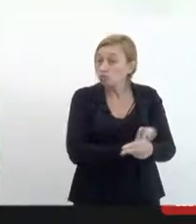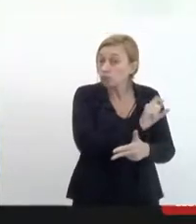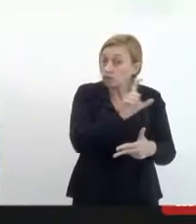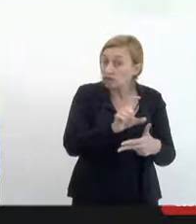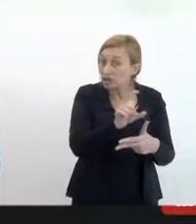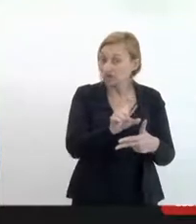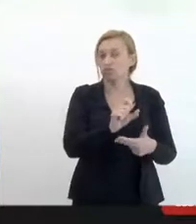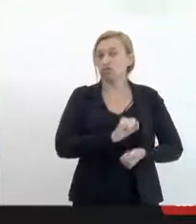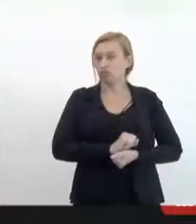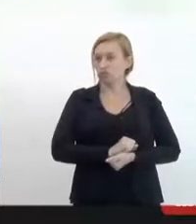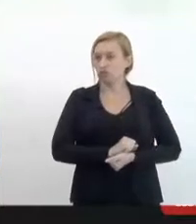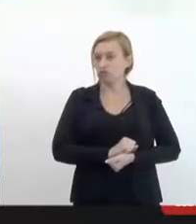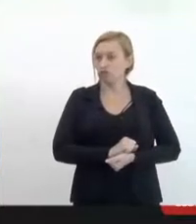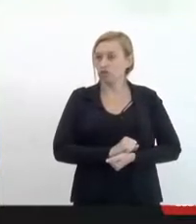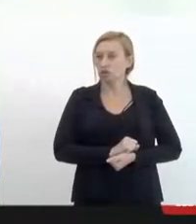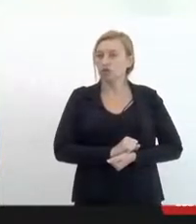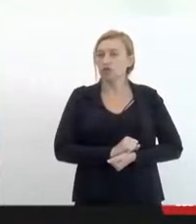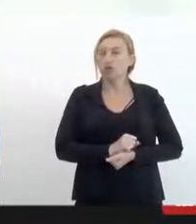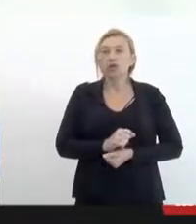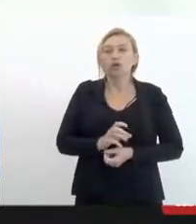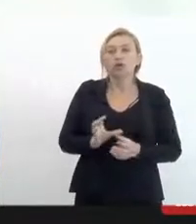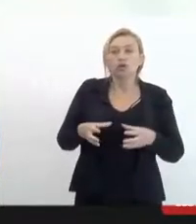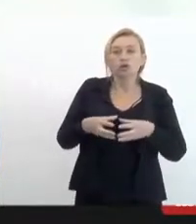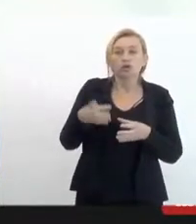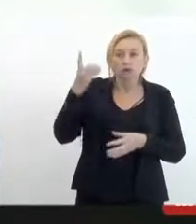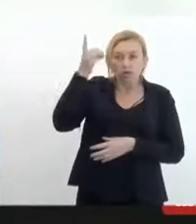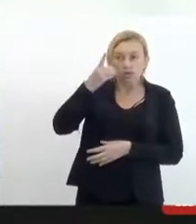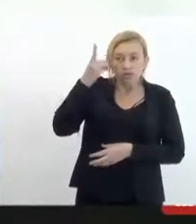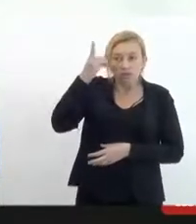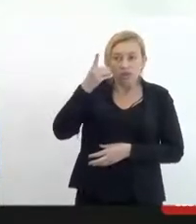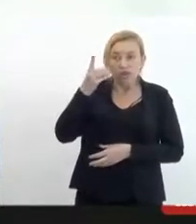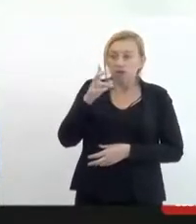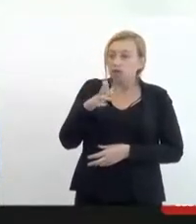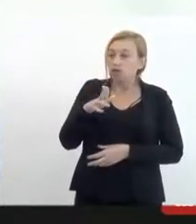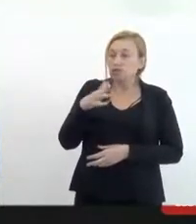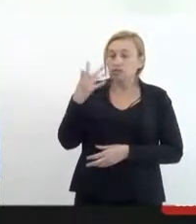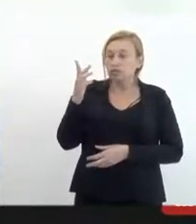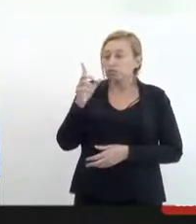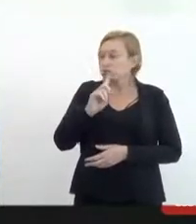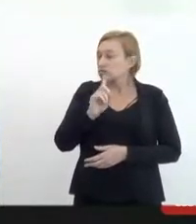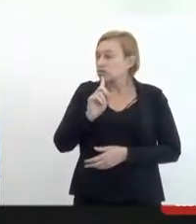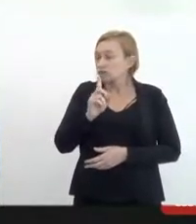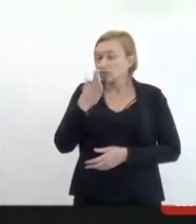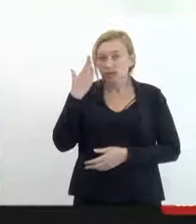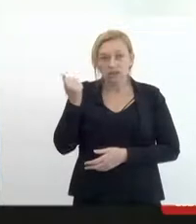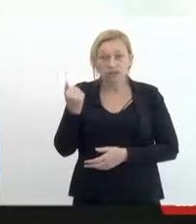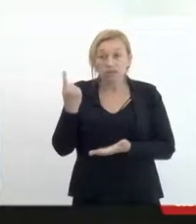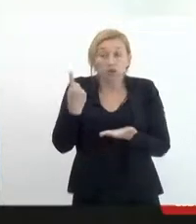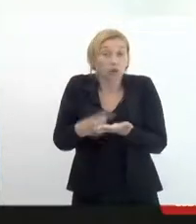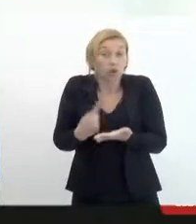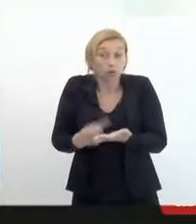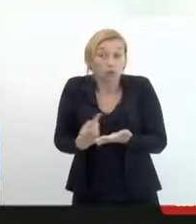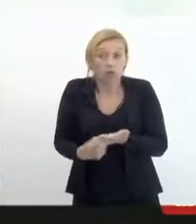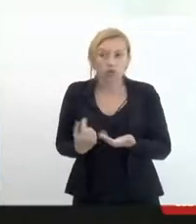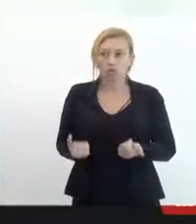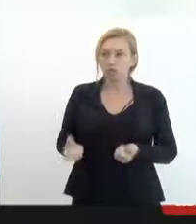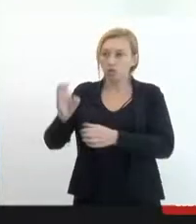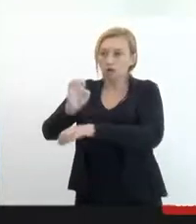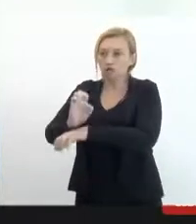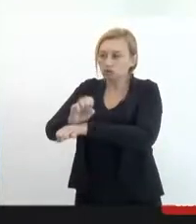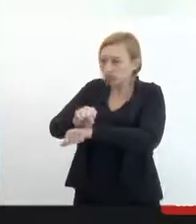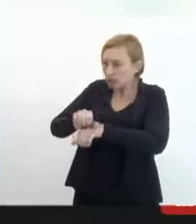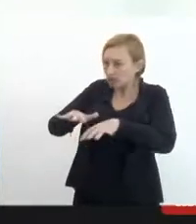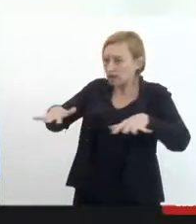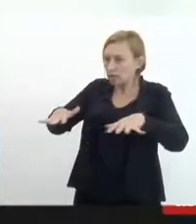Executivo. O Parlamento Sul-Fluminense jamais soube desse acordo. O Estado é mais amplo que o